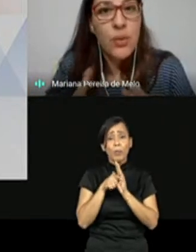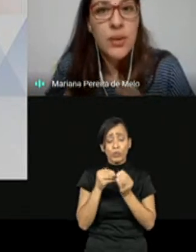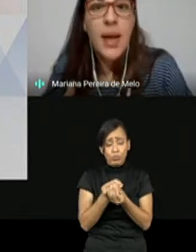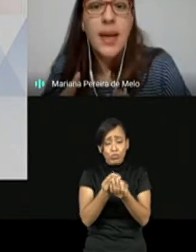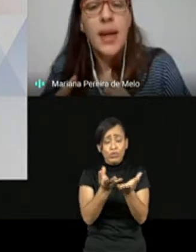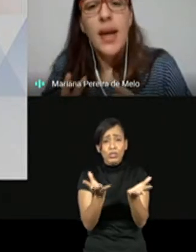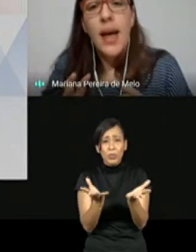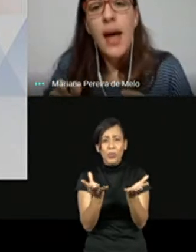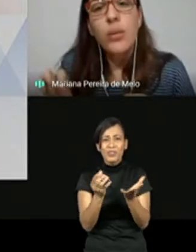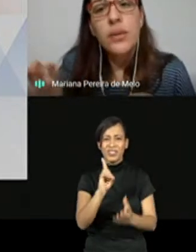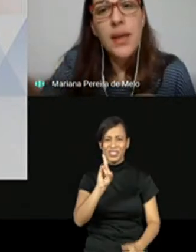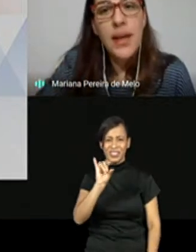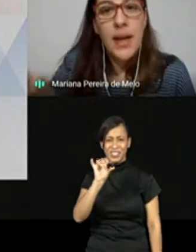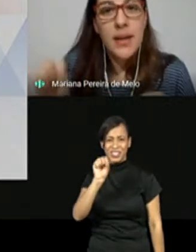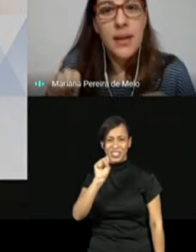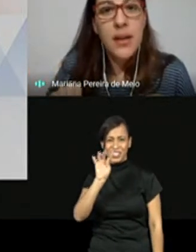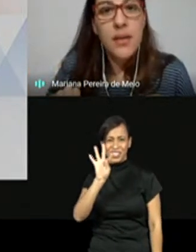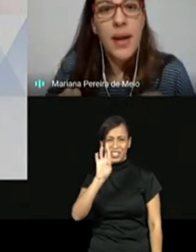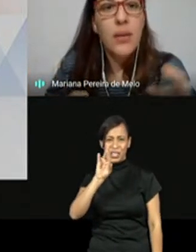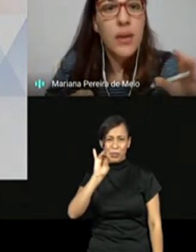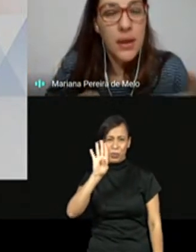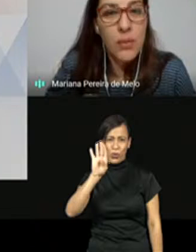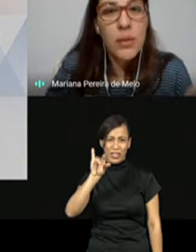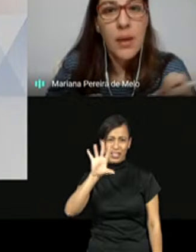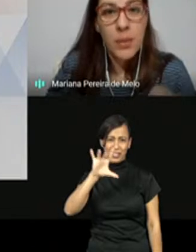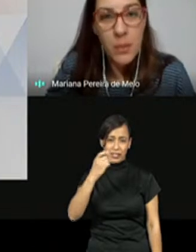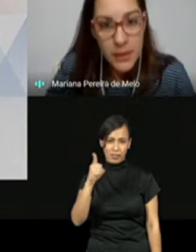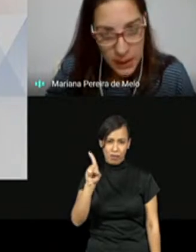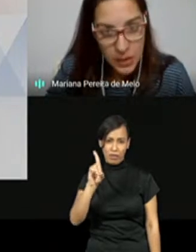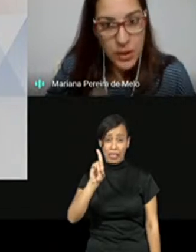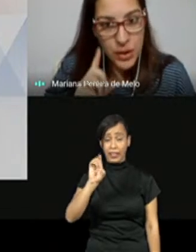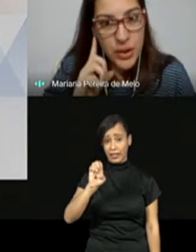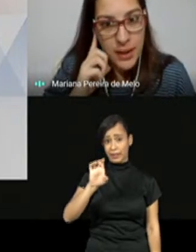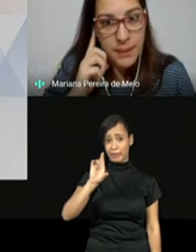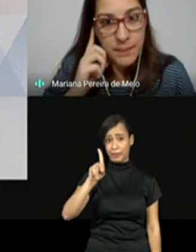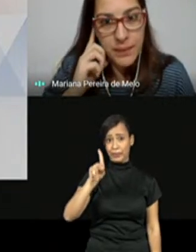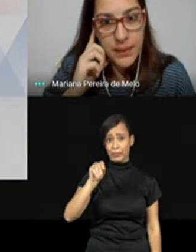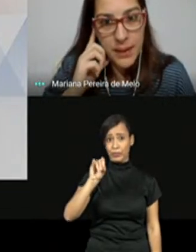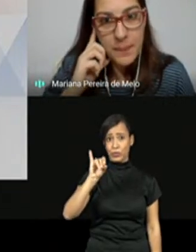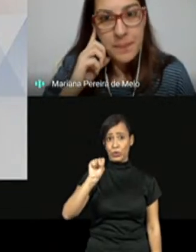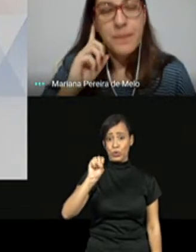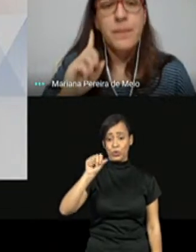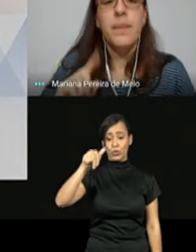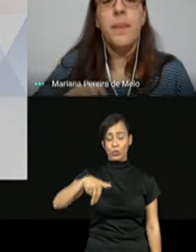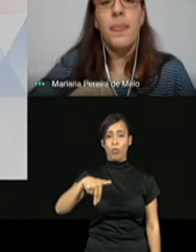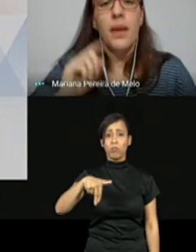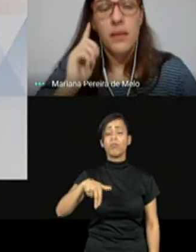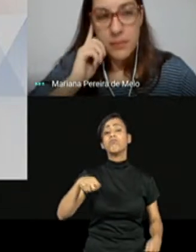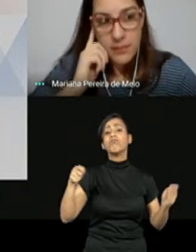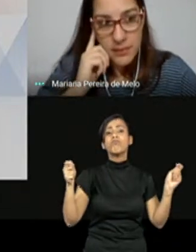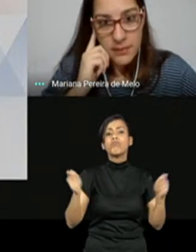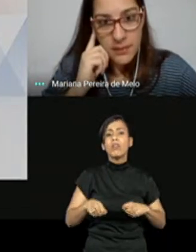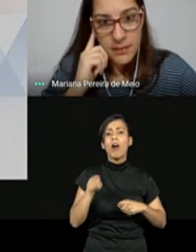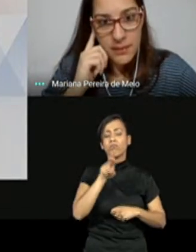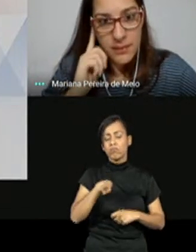gente consegue alterar esse intervalo e calcular a probabilidade que a gente quer, tá?